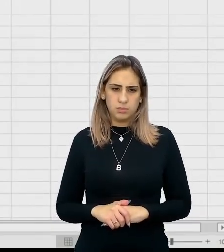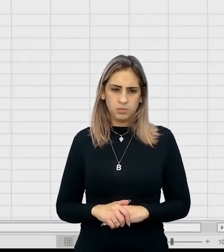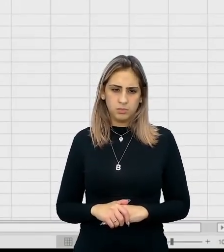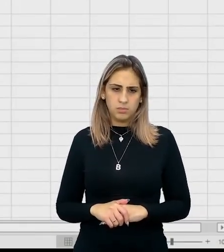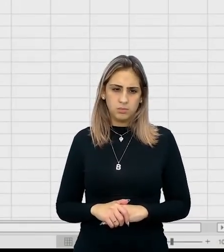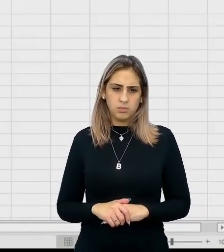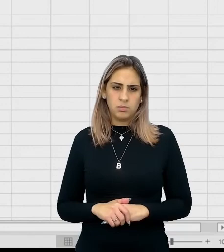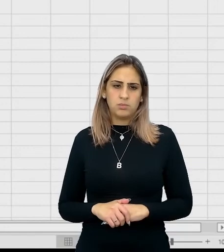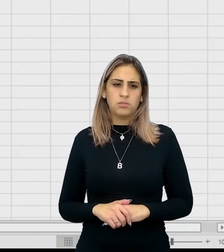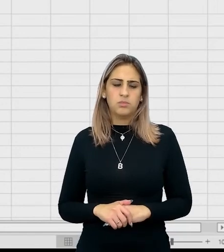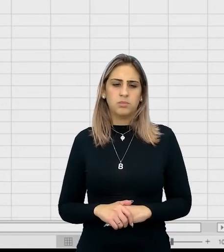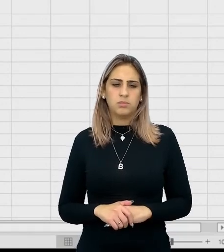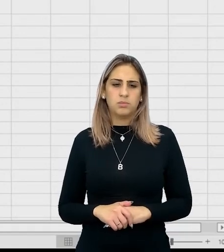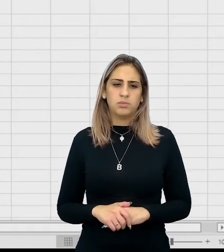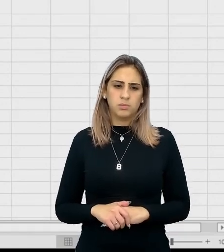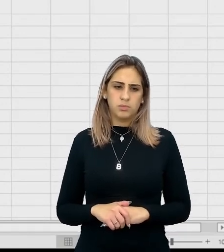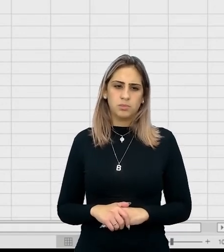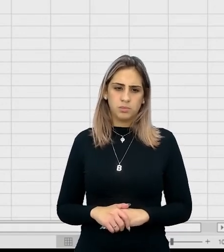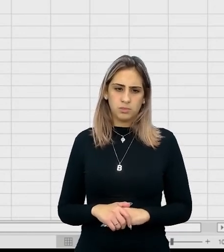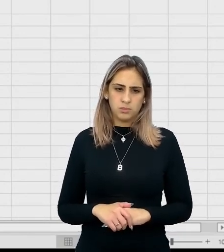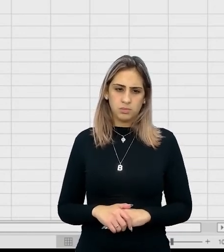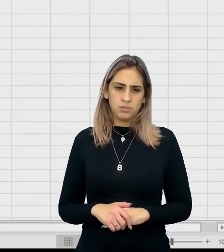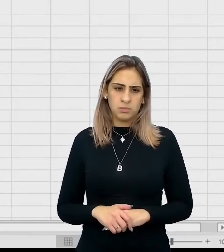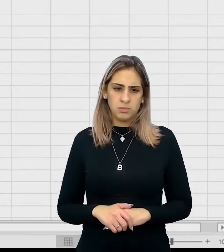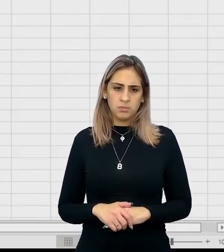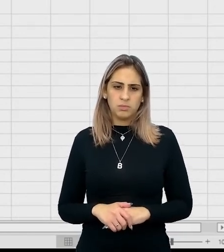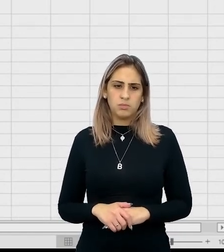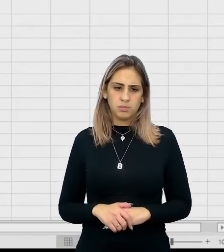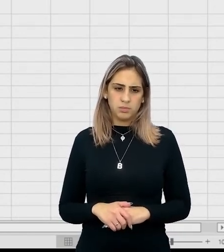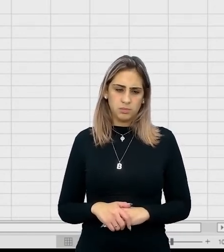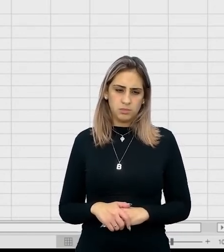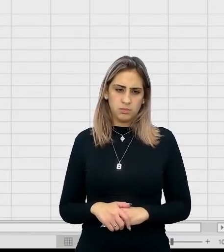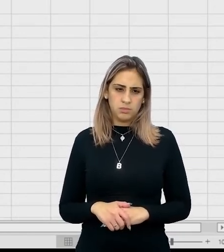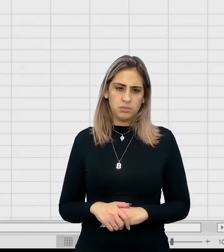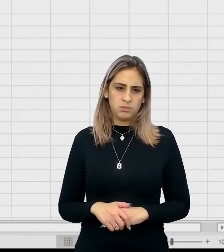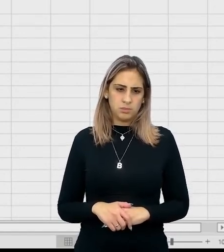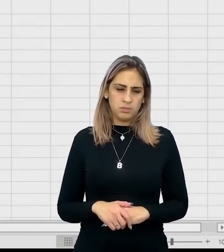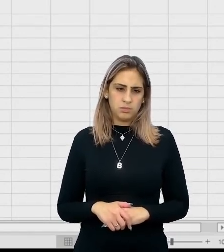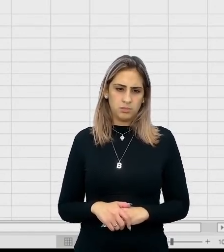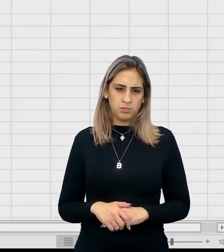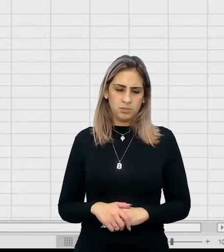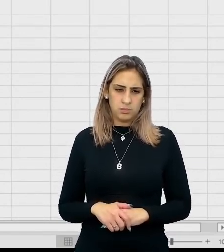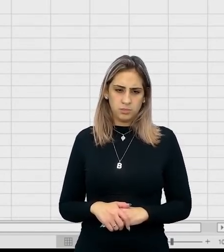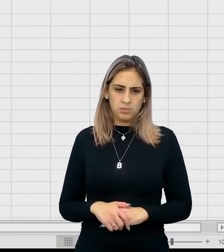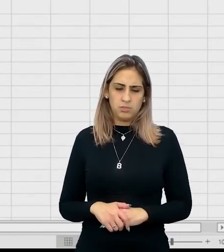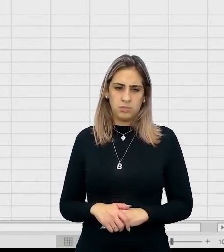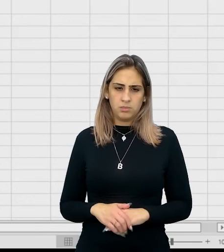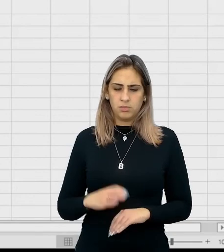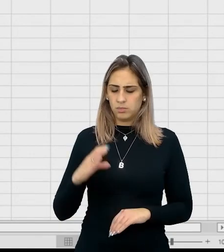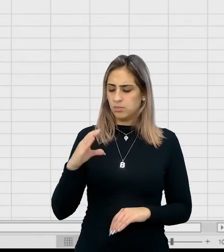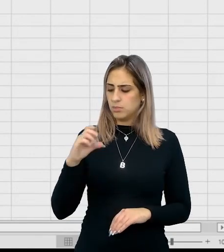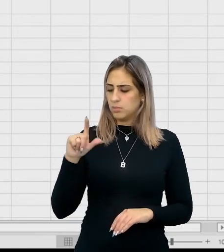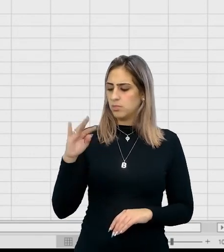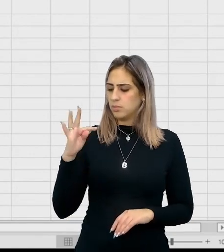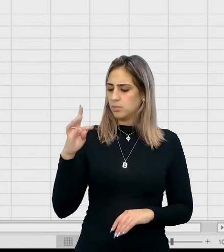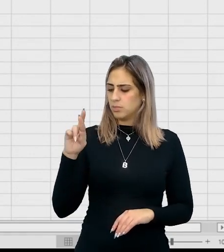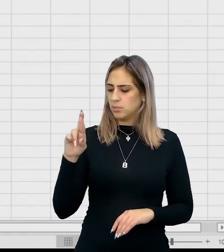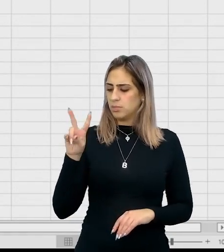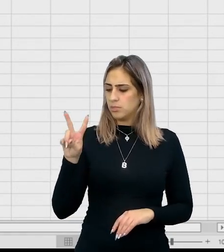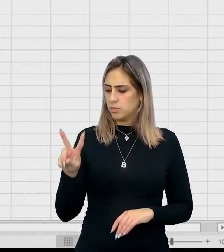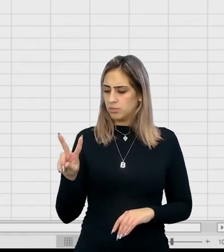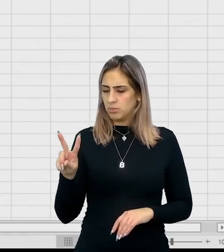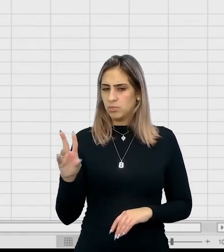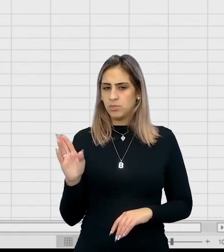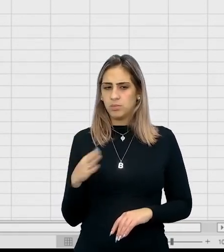cédula de cima, dar um Ctrl C, descer ela e dar o Ctrl V. Desço com a flechinha, ou com o mouse, ou com